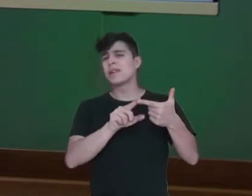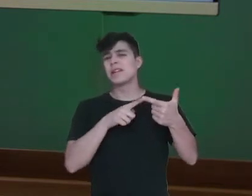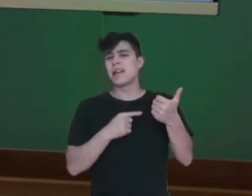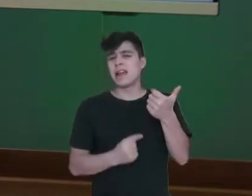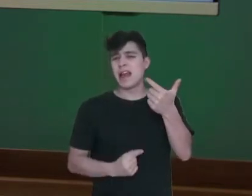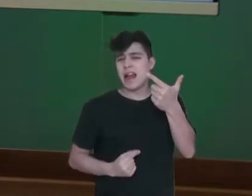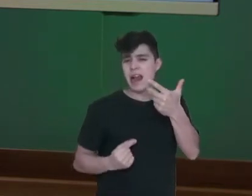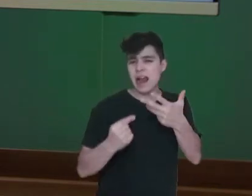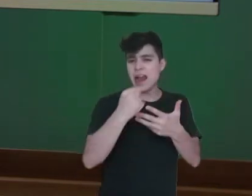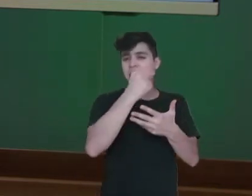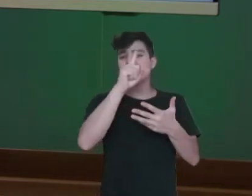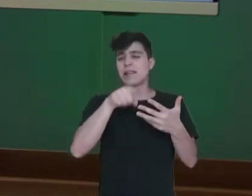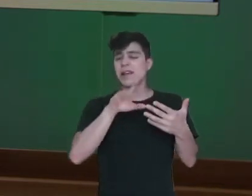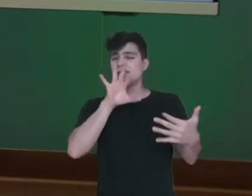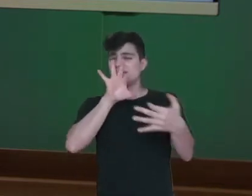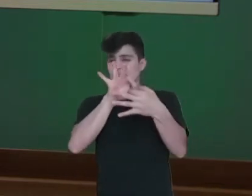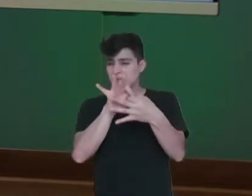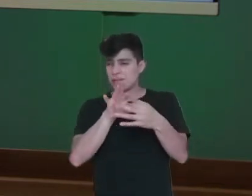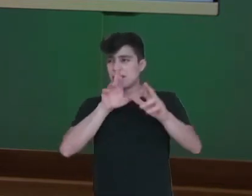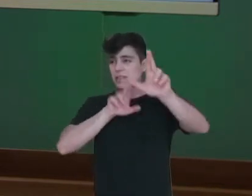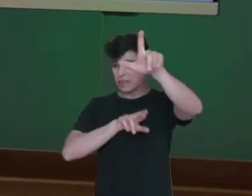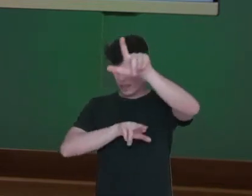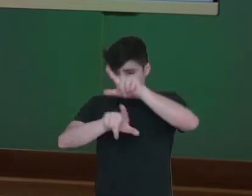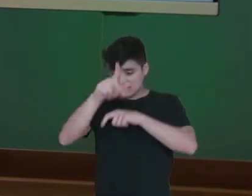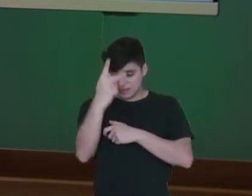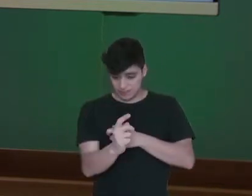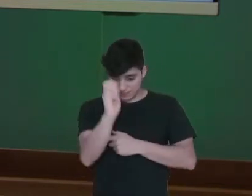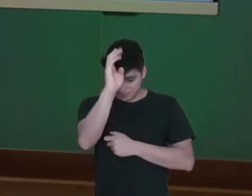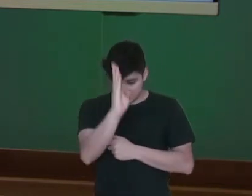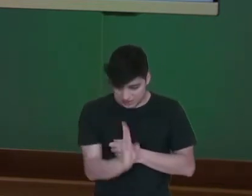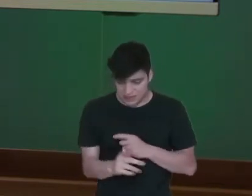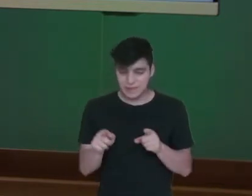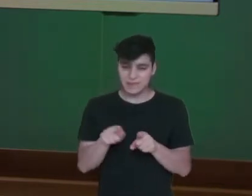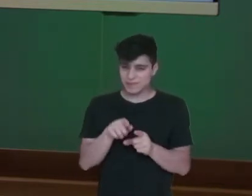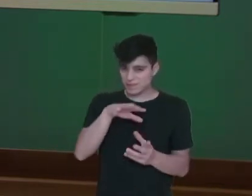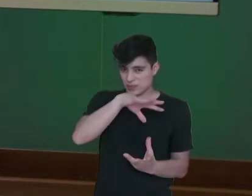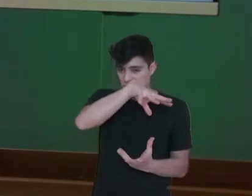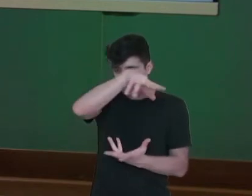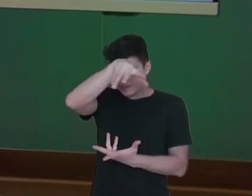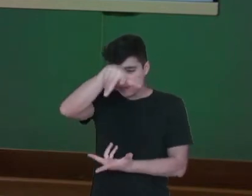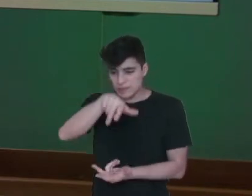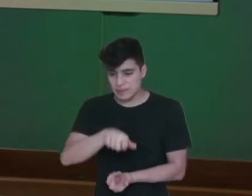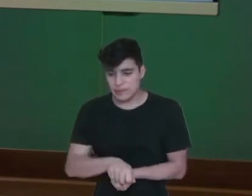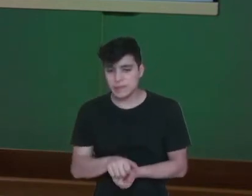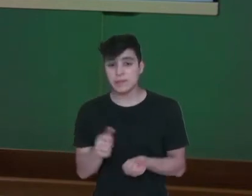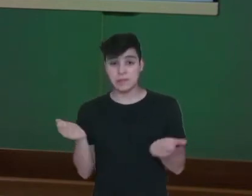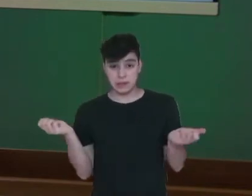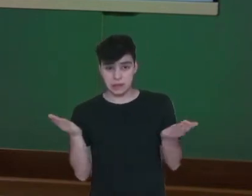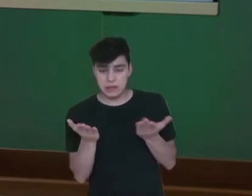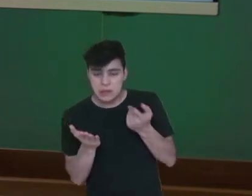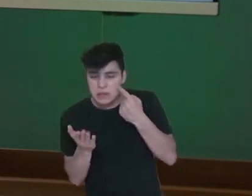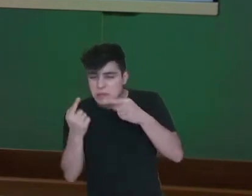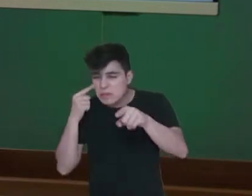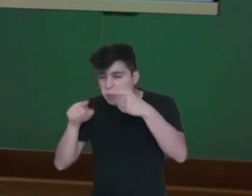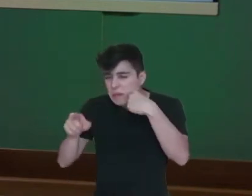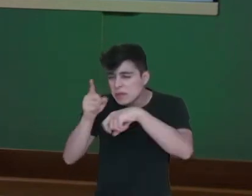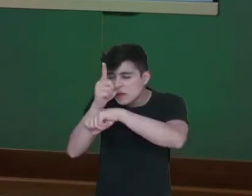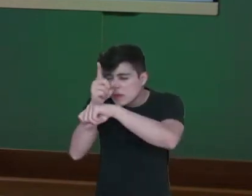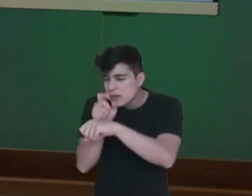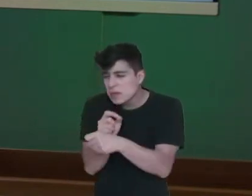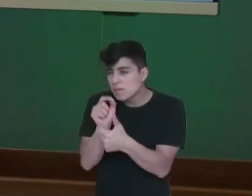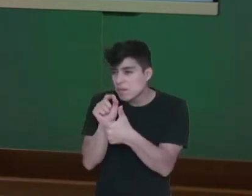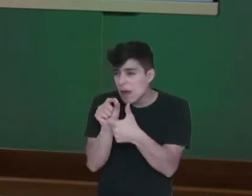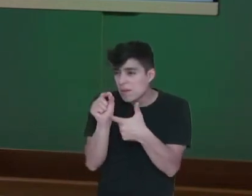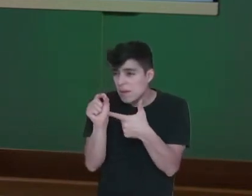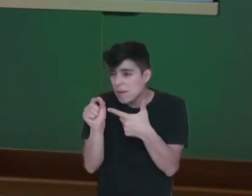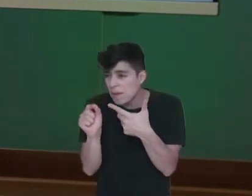por essas diferenças climáticas no Brasil e no mundo. Então a gente vai identificar pelo menos alguns